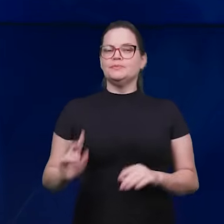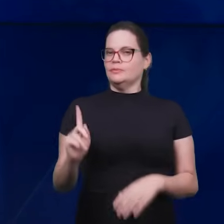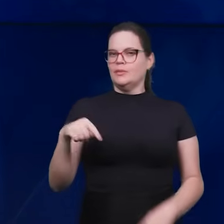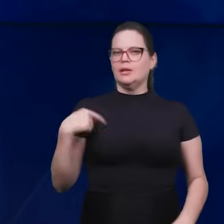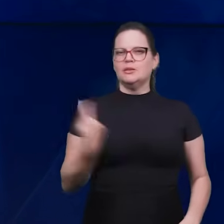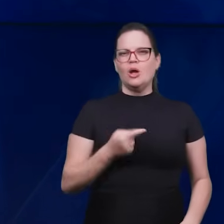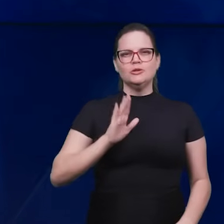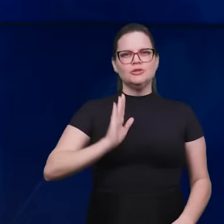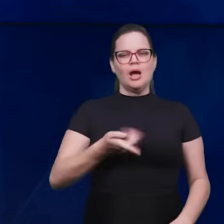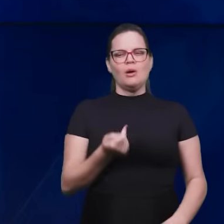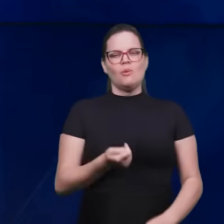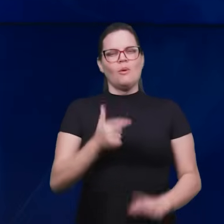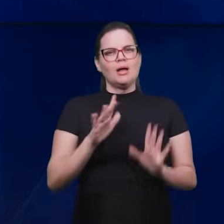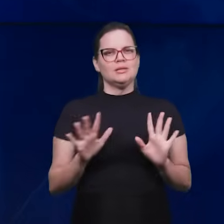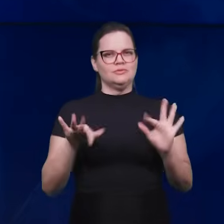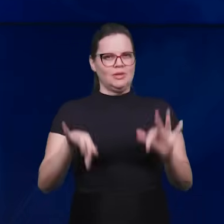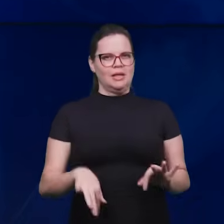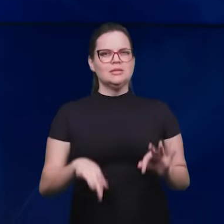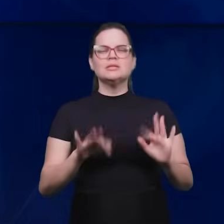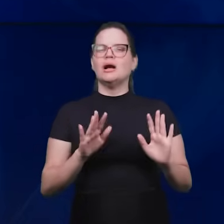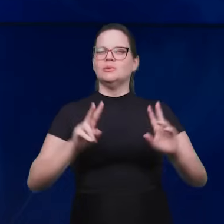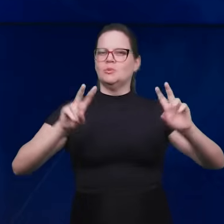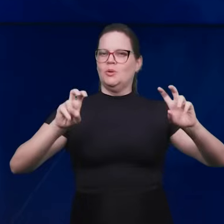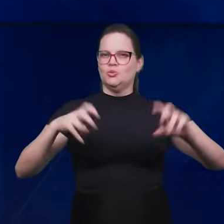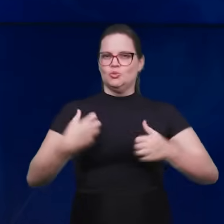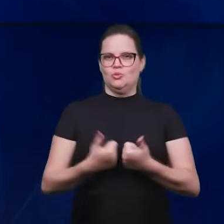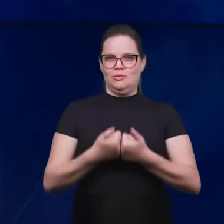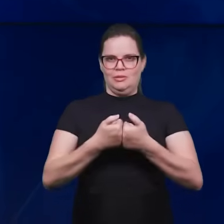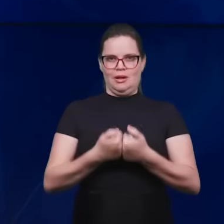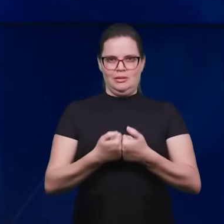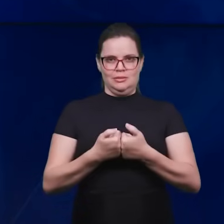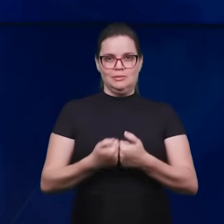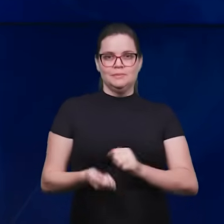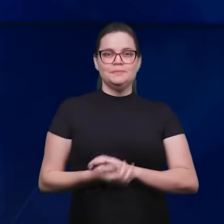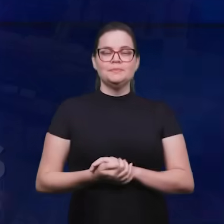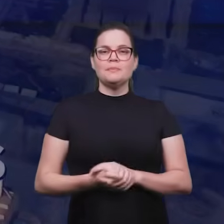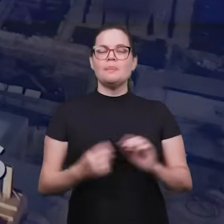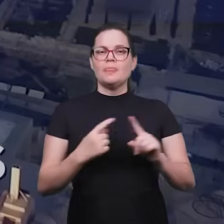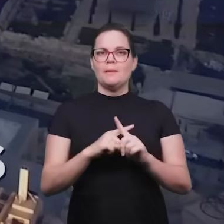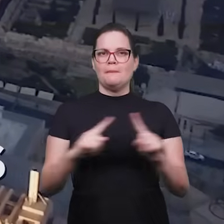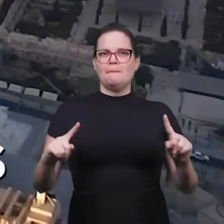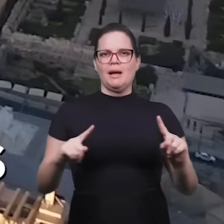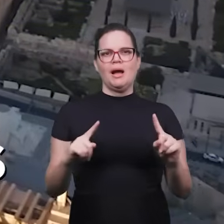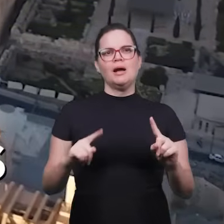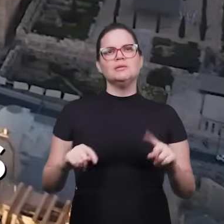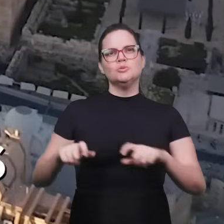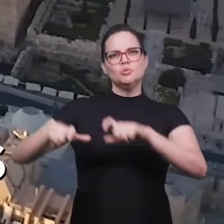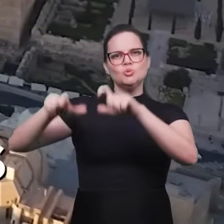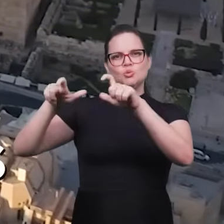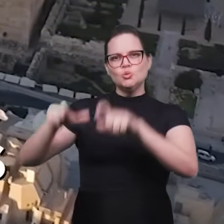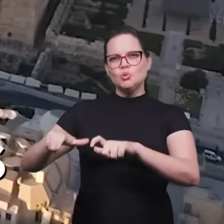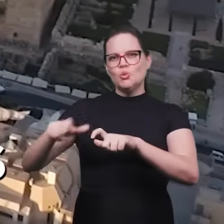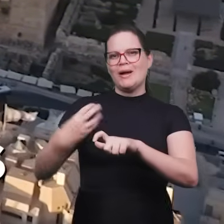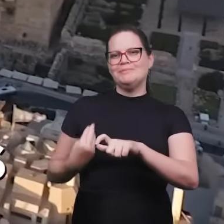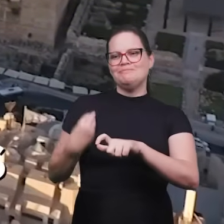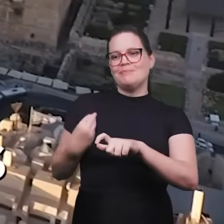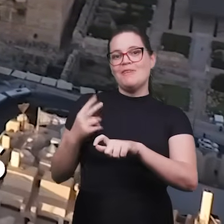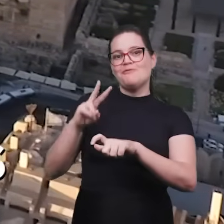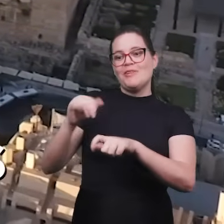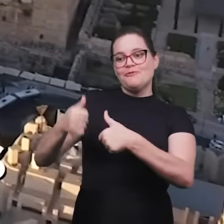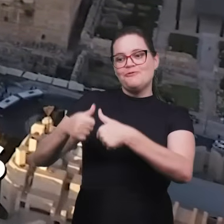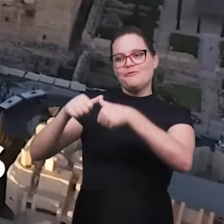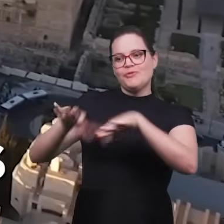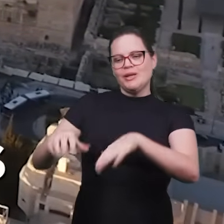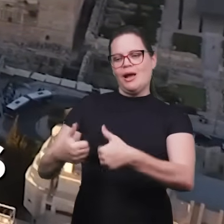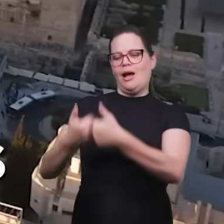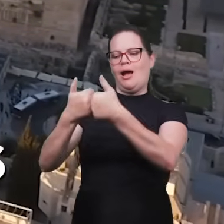acerca da Arca da Aliança. E a arca vai encontrar repouso em Jerusalém.